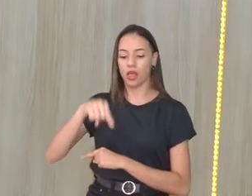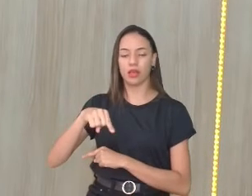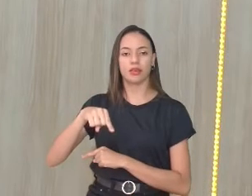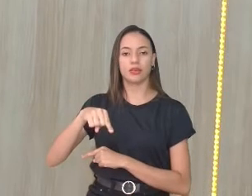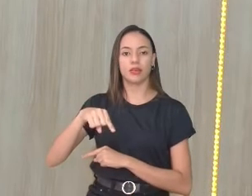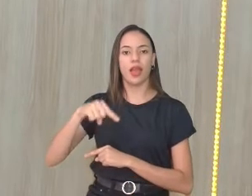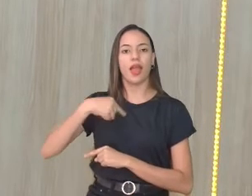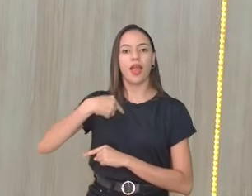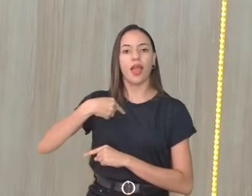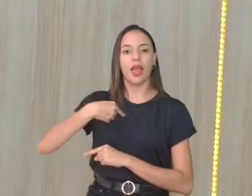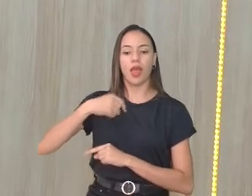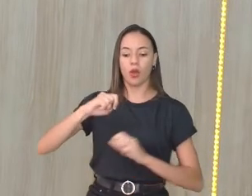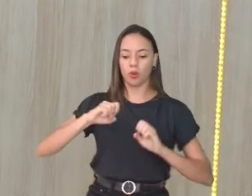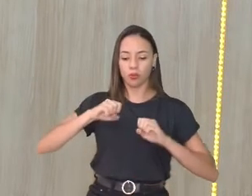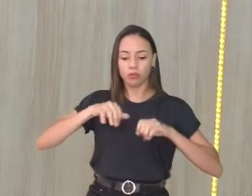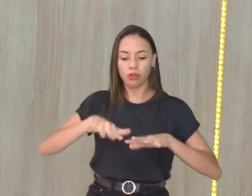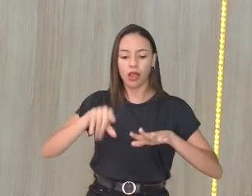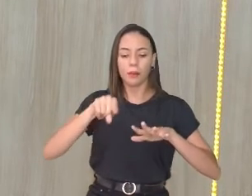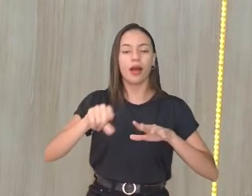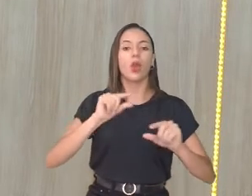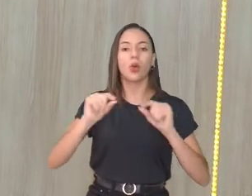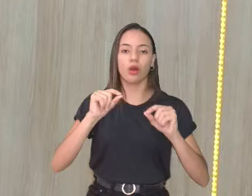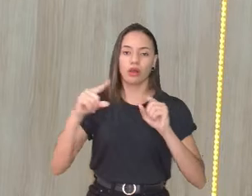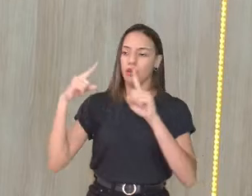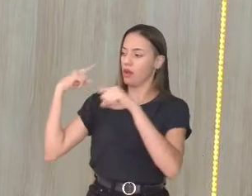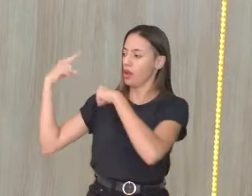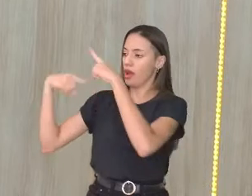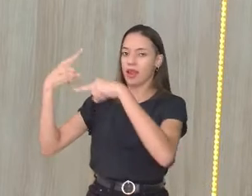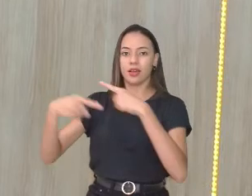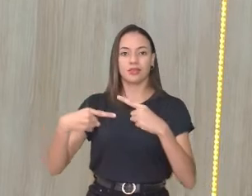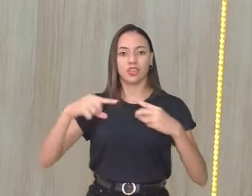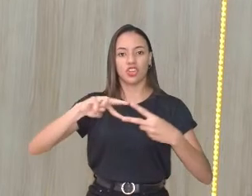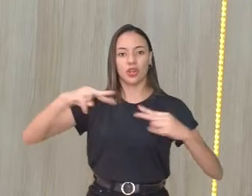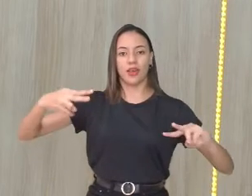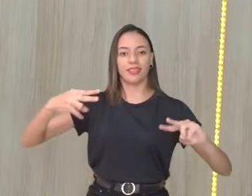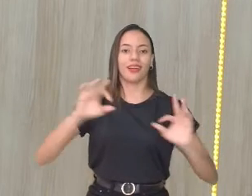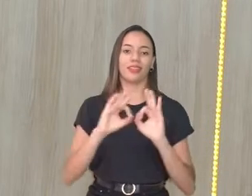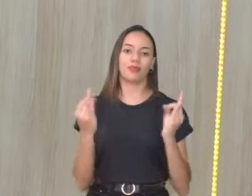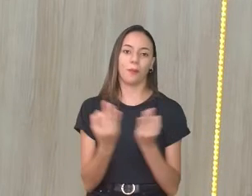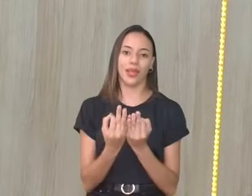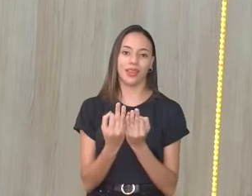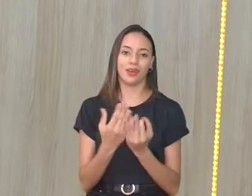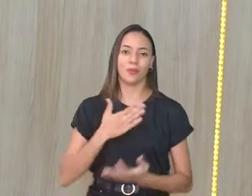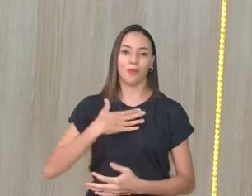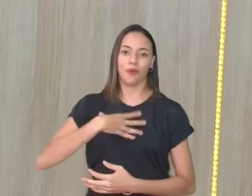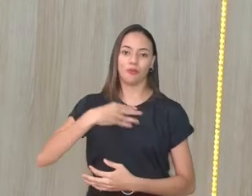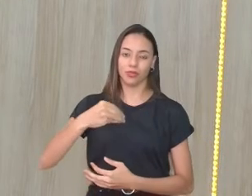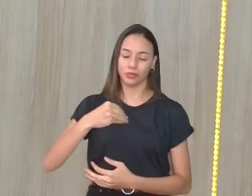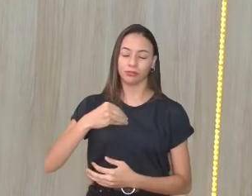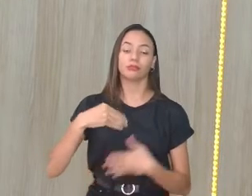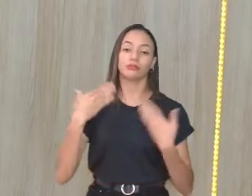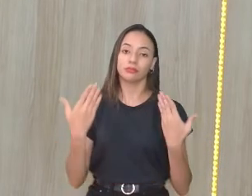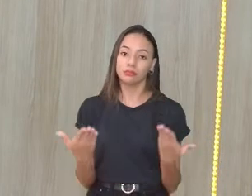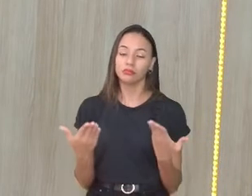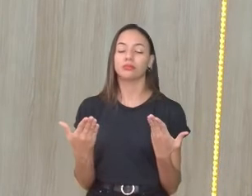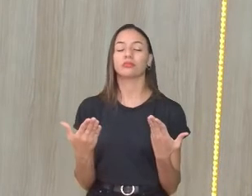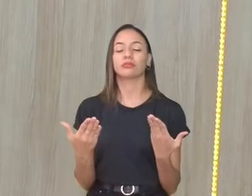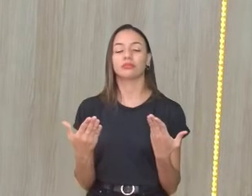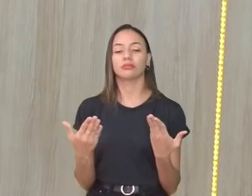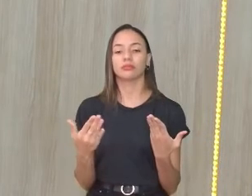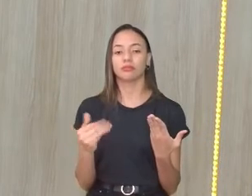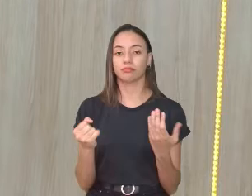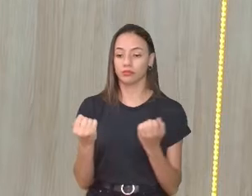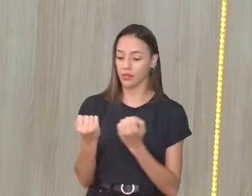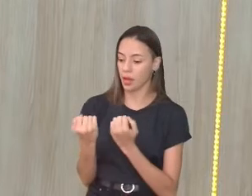passando o quê? A herança genética da nossa família, não é verdade? Então, dessa forma,